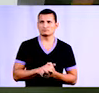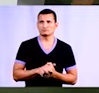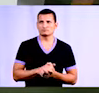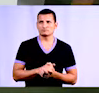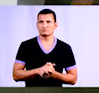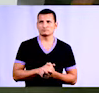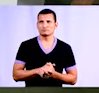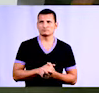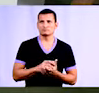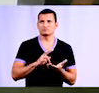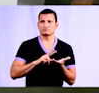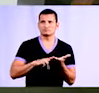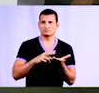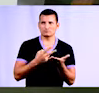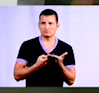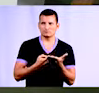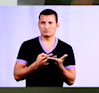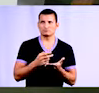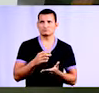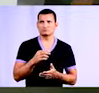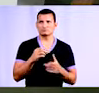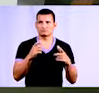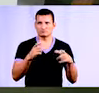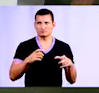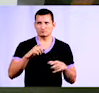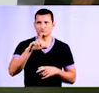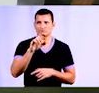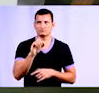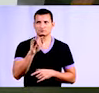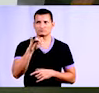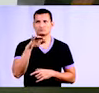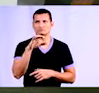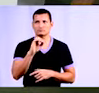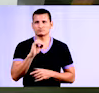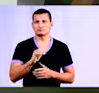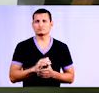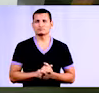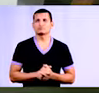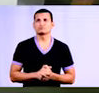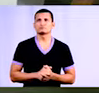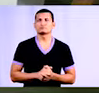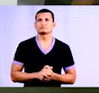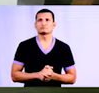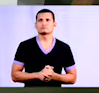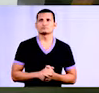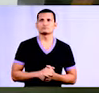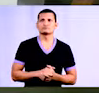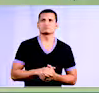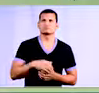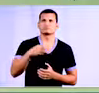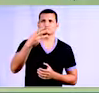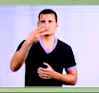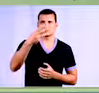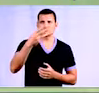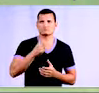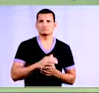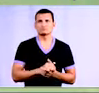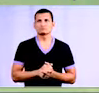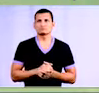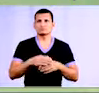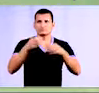o processo é traduzir o endereço lógico, né? Isso. Então, tudo bem. Vamos para a terceira? Vamos para a terceira.